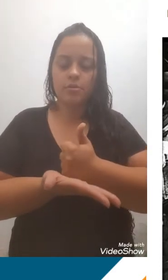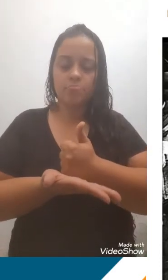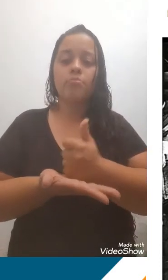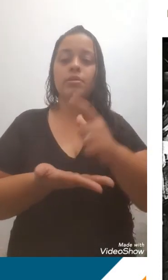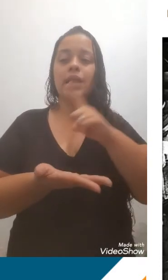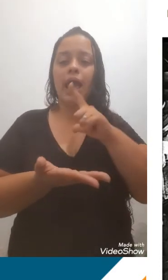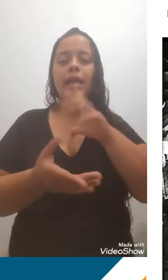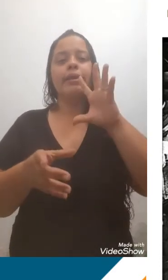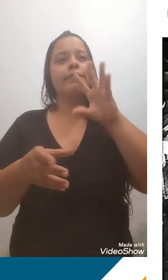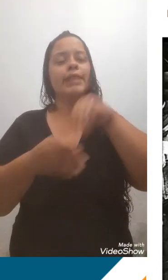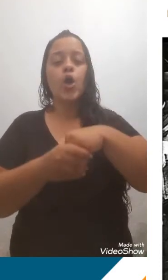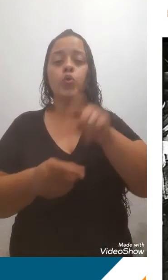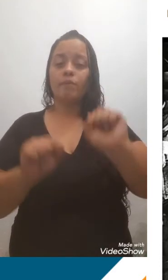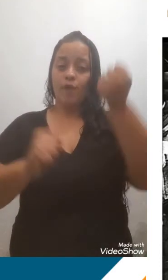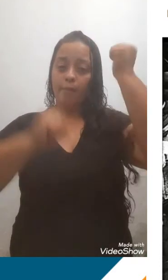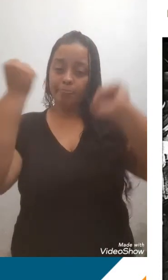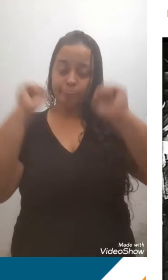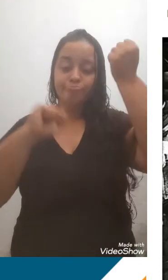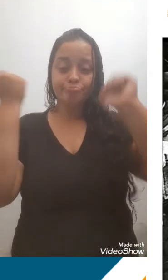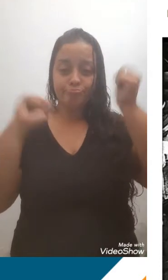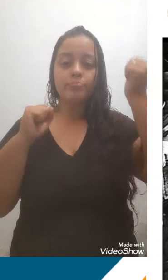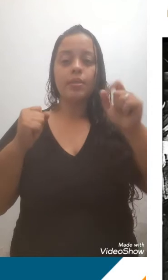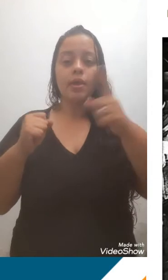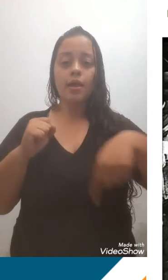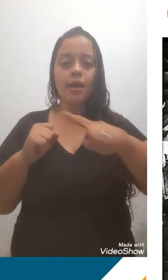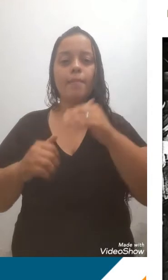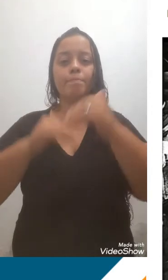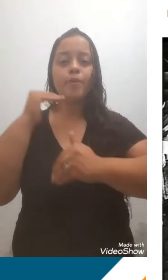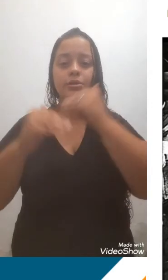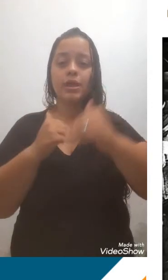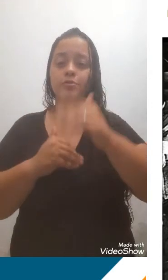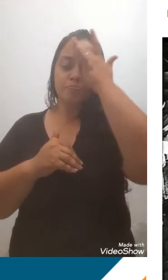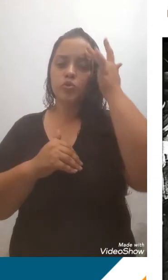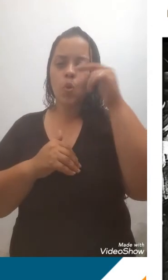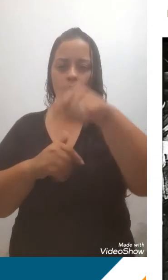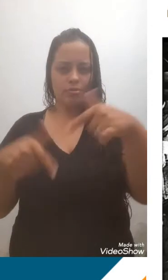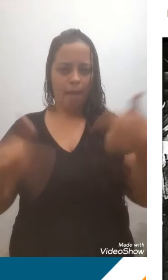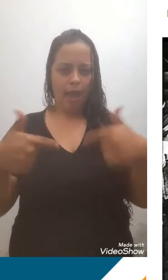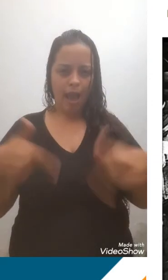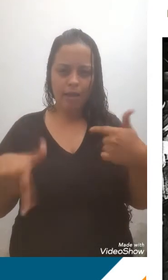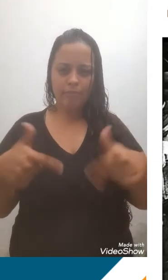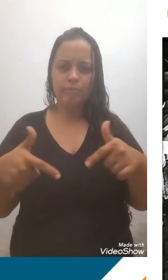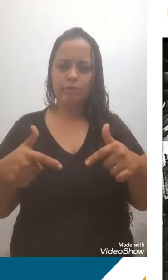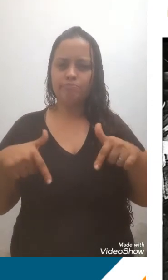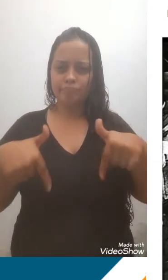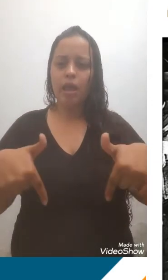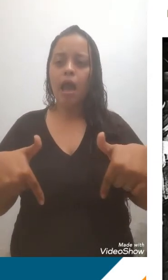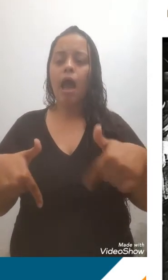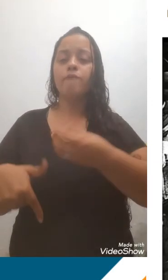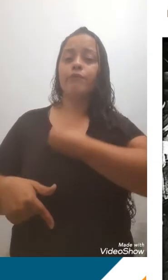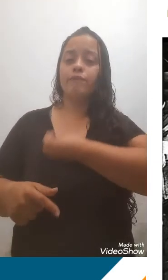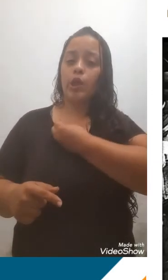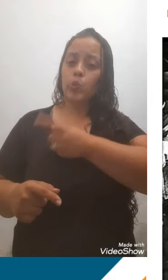compartilhadas, elas acontecem dentro das fábricas, num processo em que os operários eles passam por um processo de